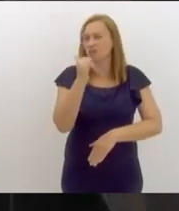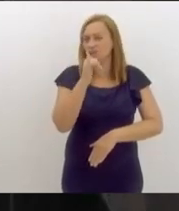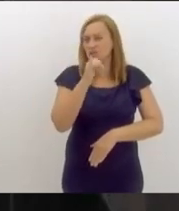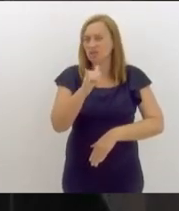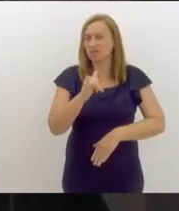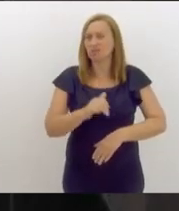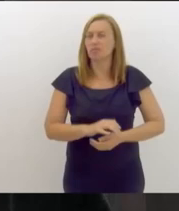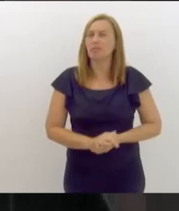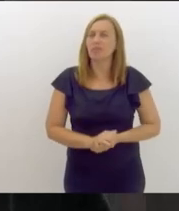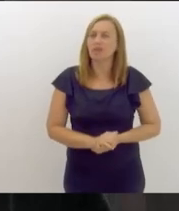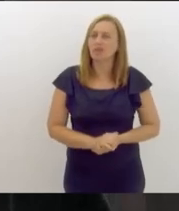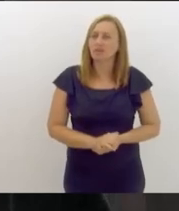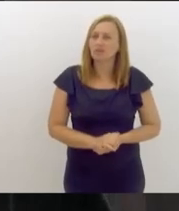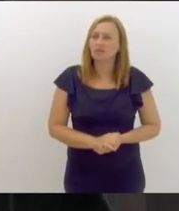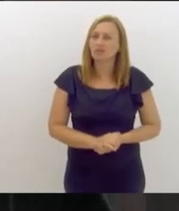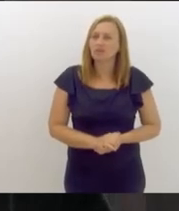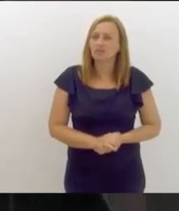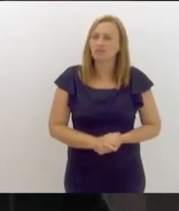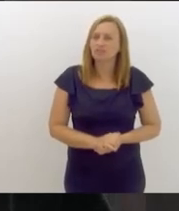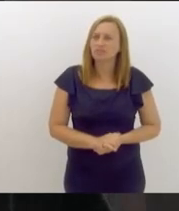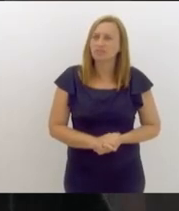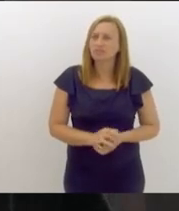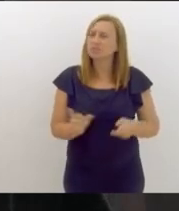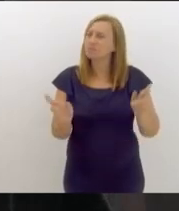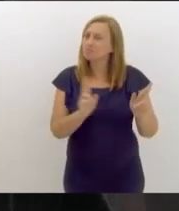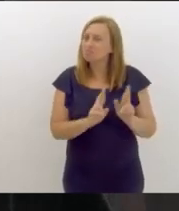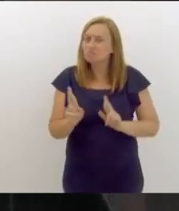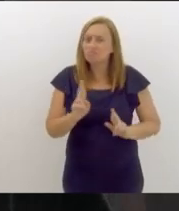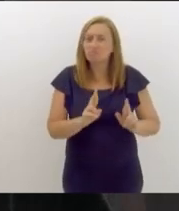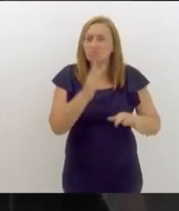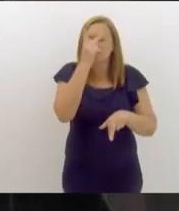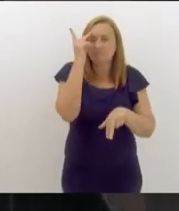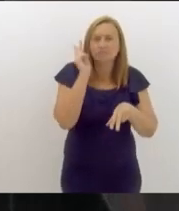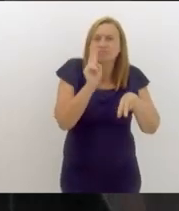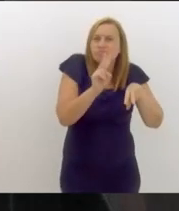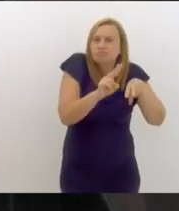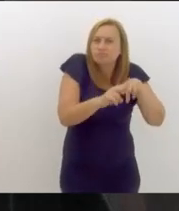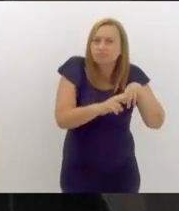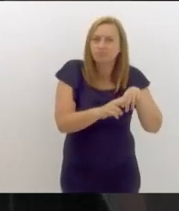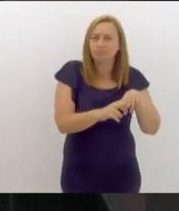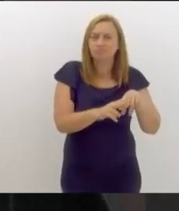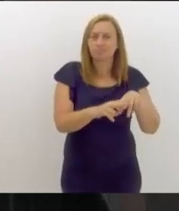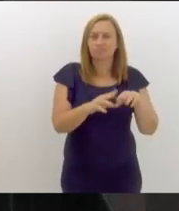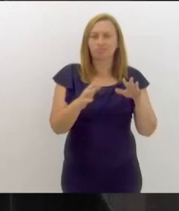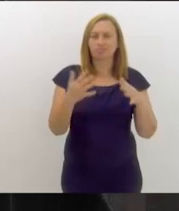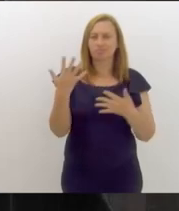nosso protesto em relação a essas prisões que na nossa visão arbitrária